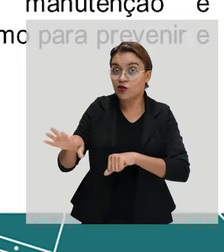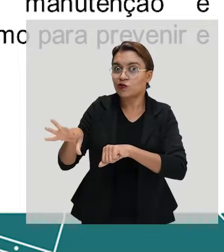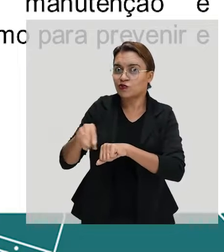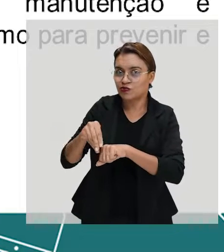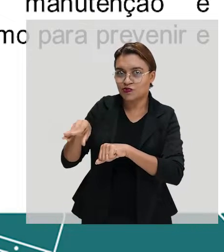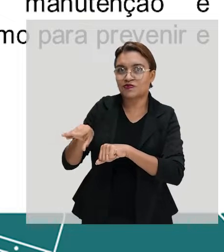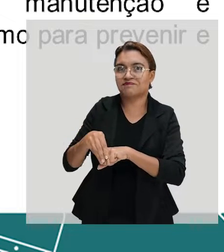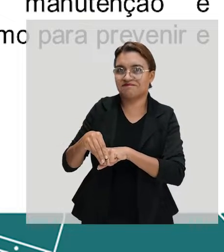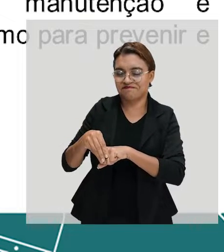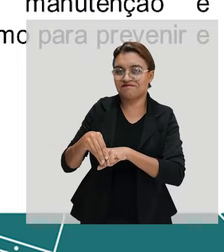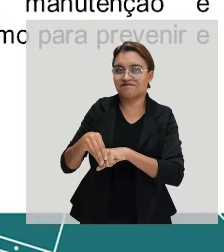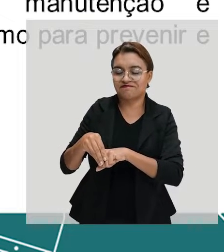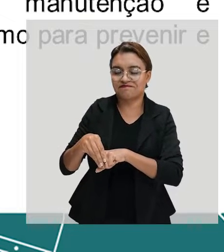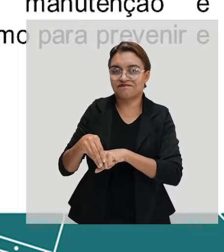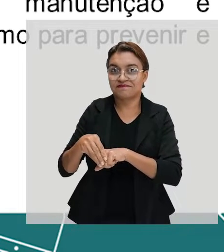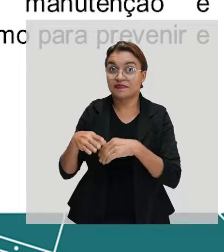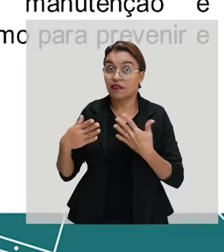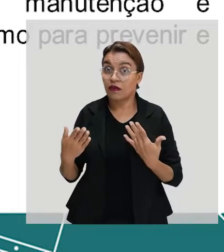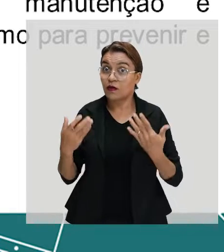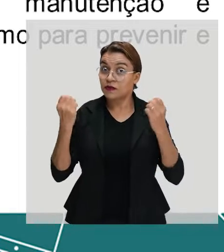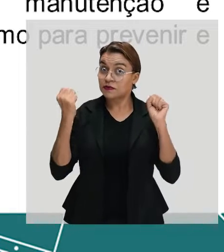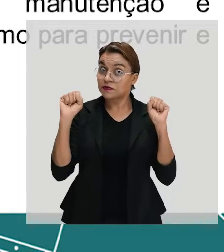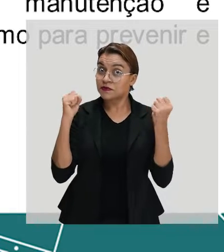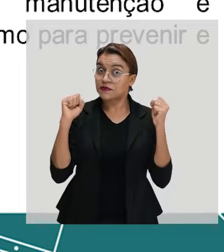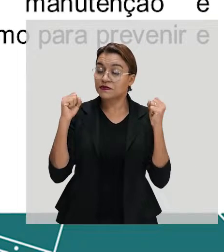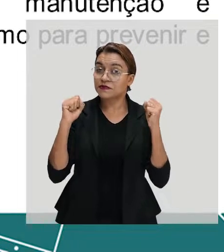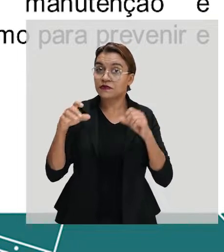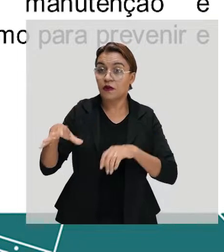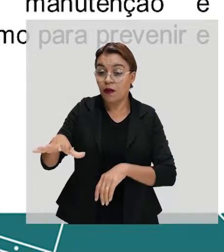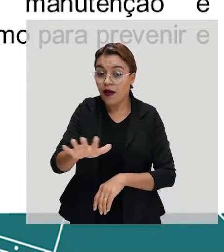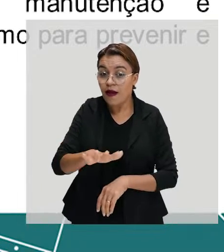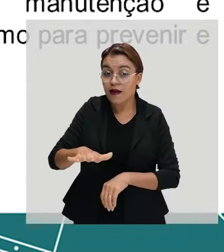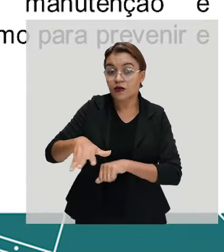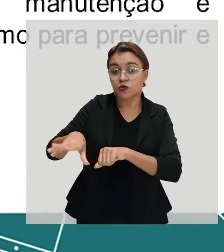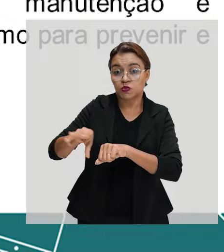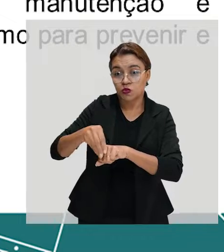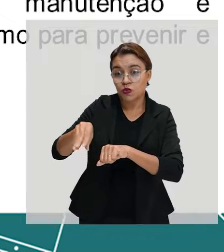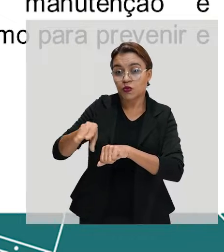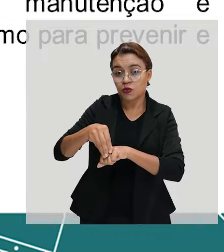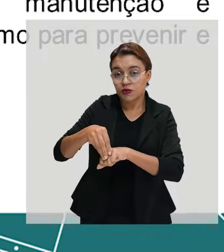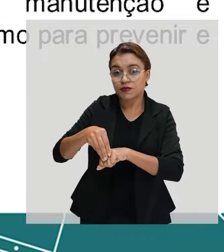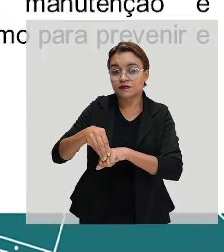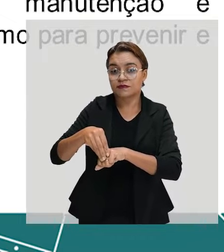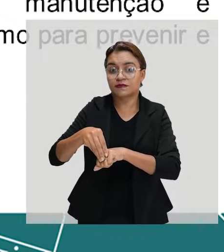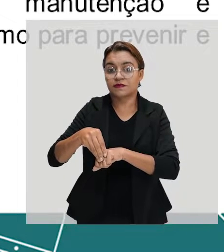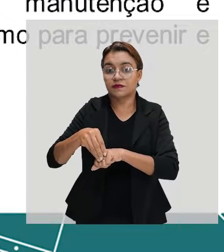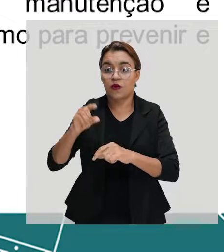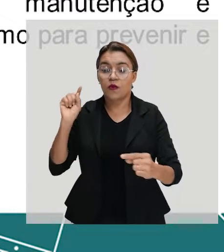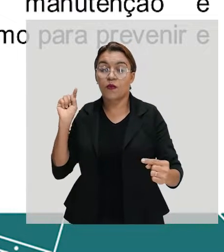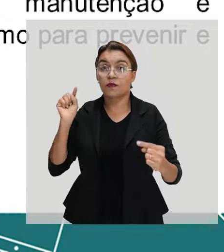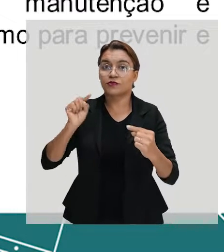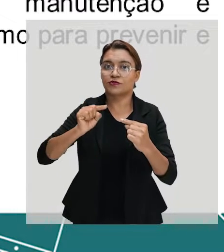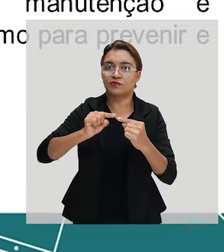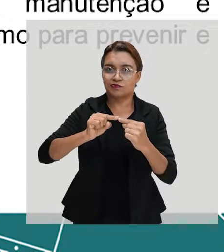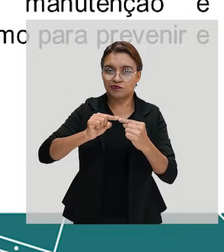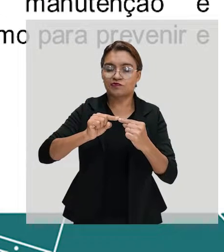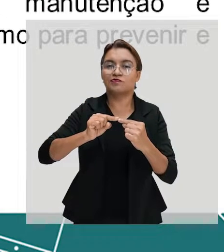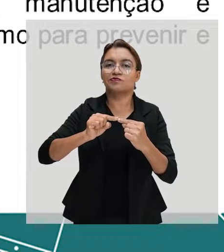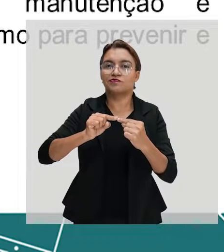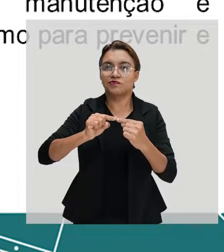conhecimento e tal educação física é uma área do conhecimento que Visa aperfeiçoar